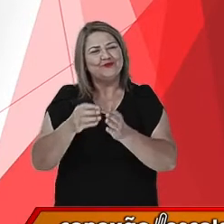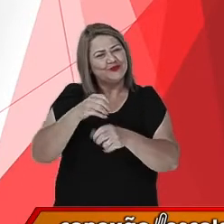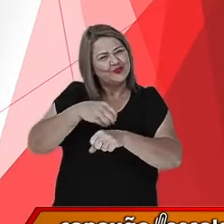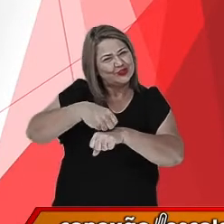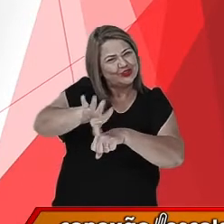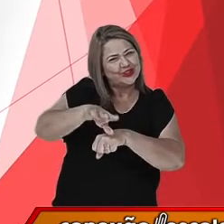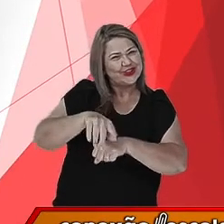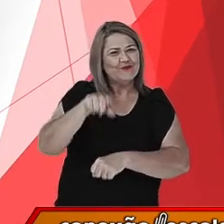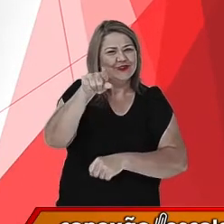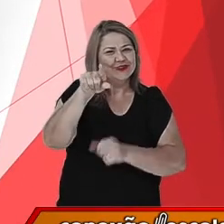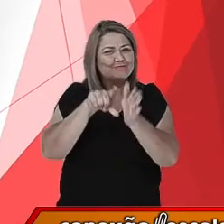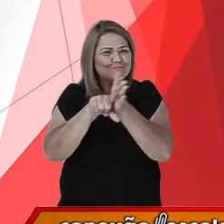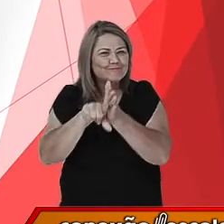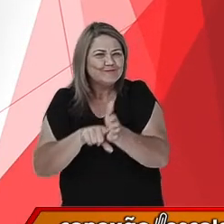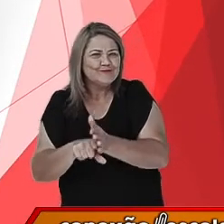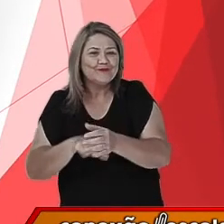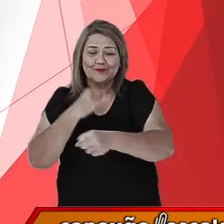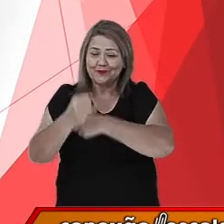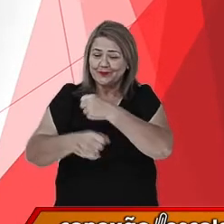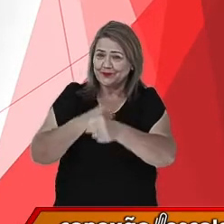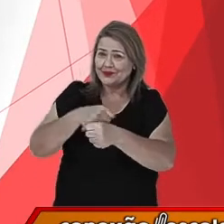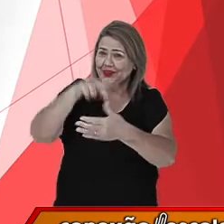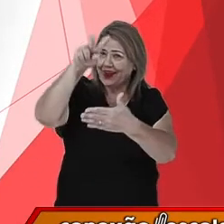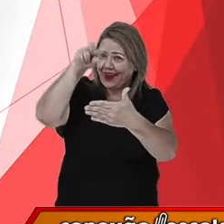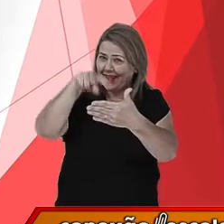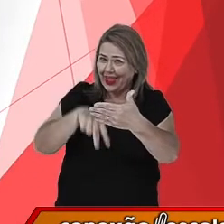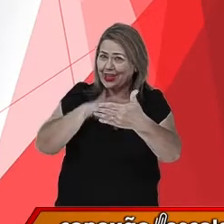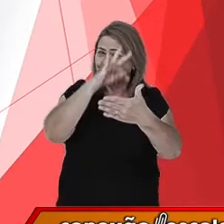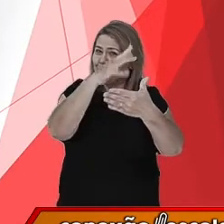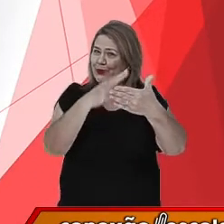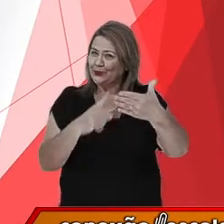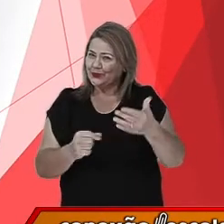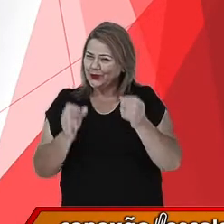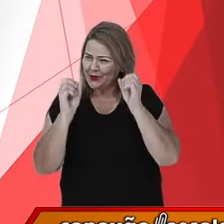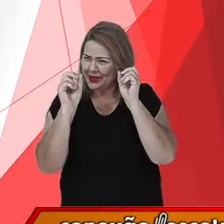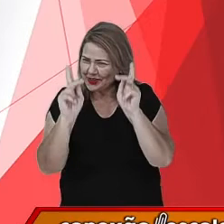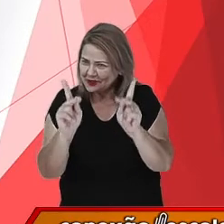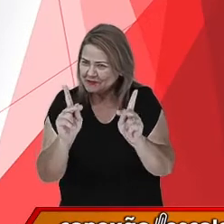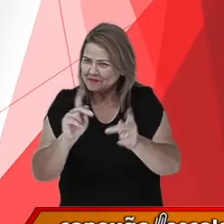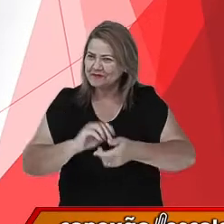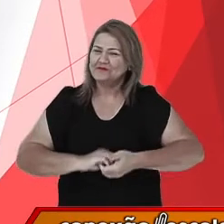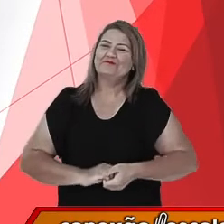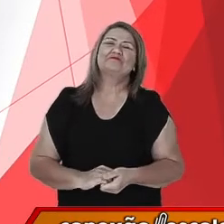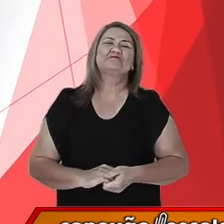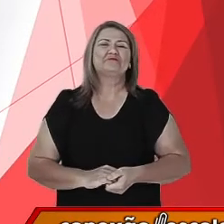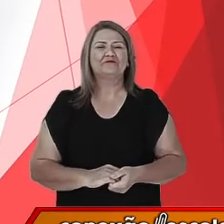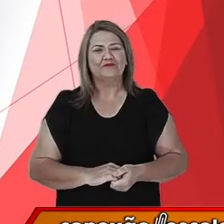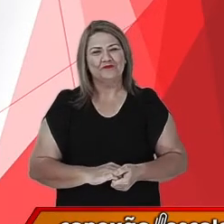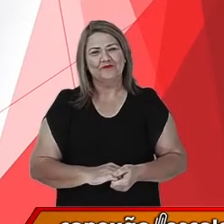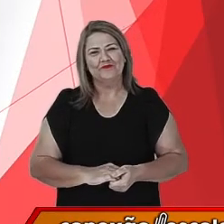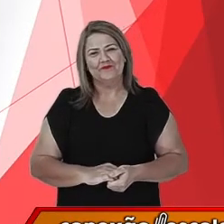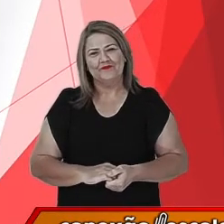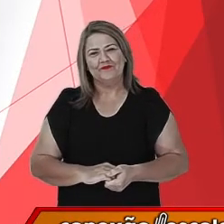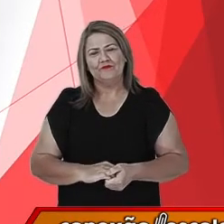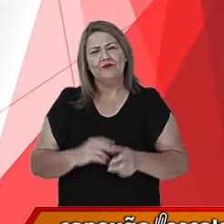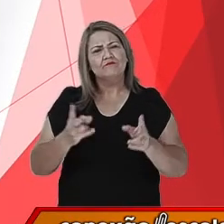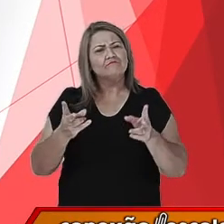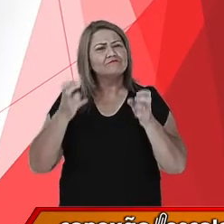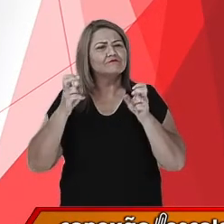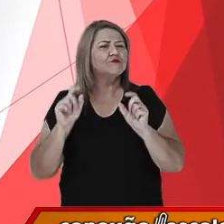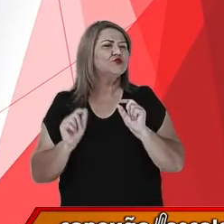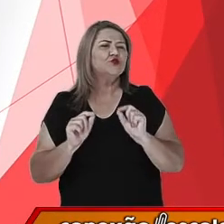você pesquisá-la na internet e ler toda a narrativa, ok? Bem, nós percebemos